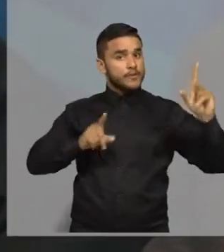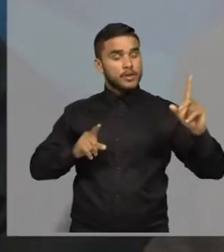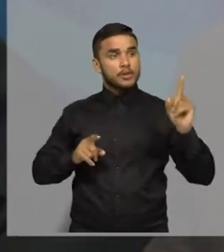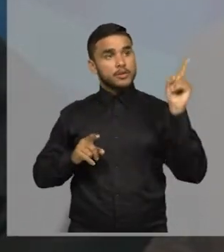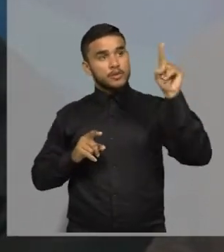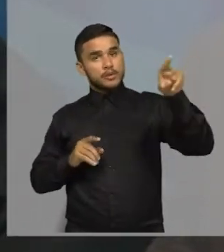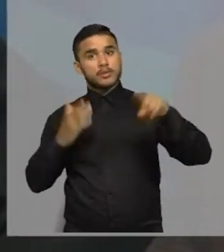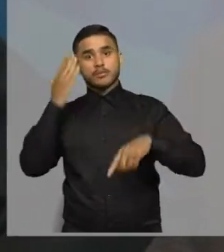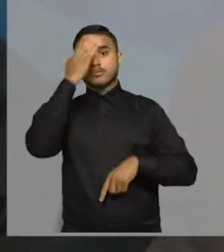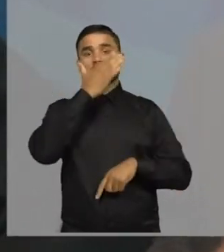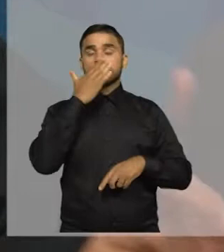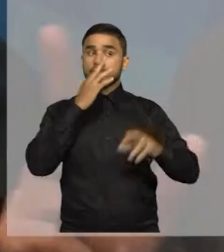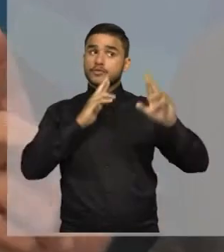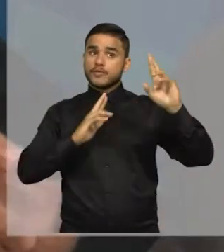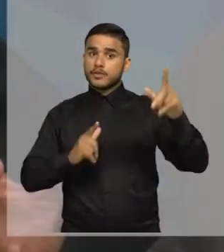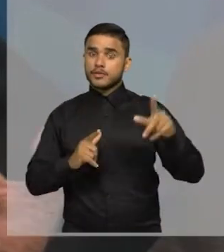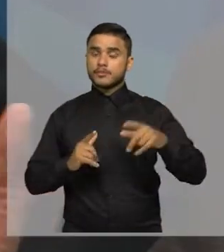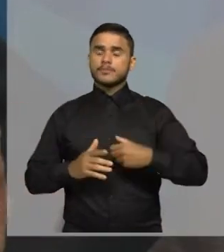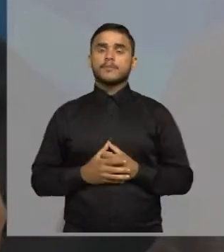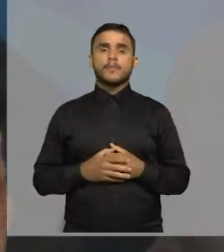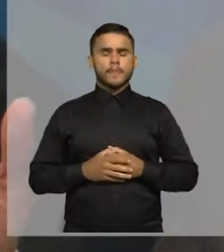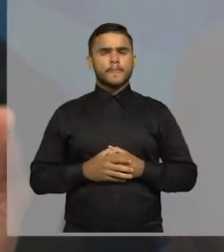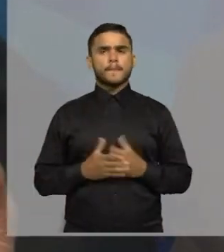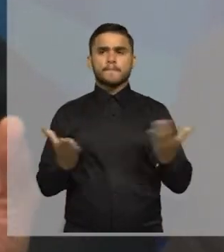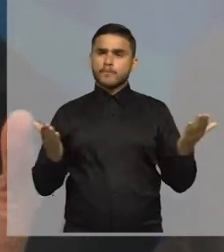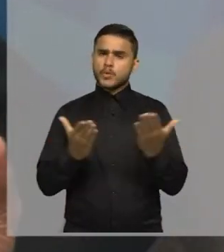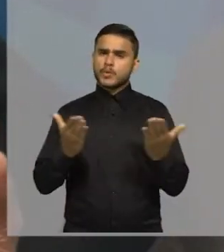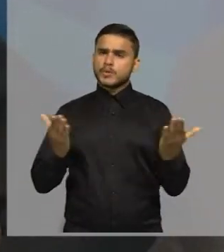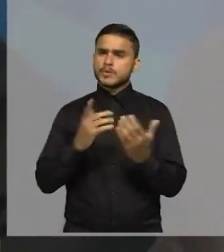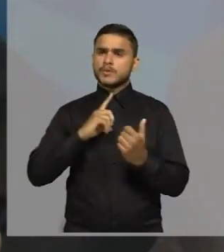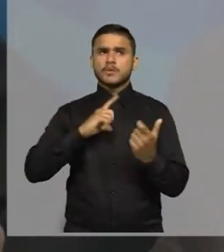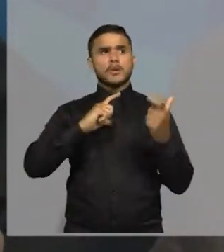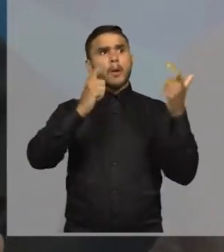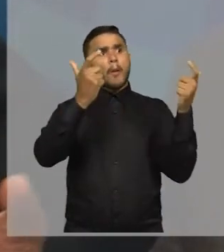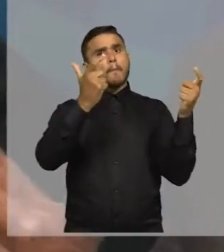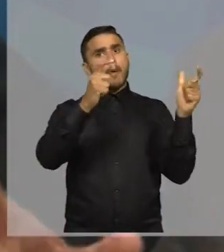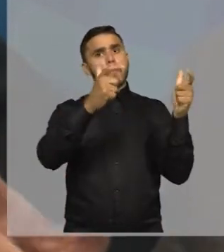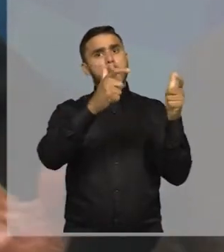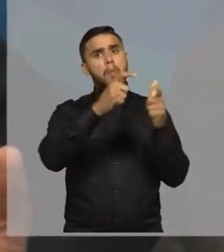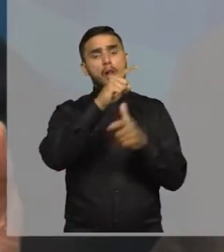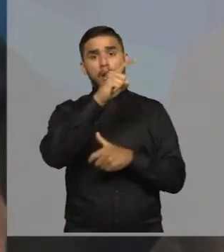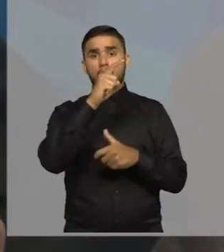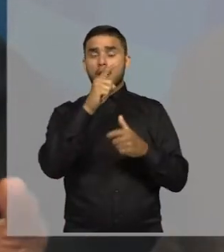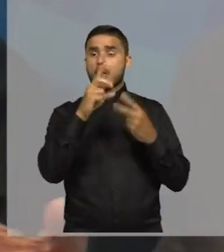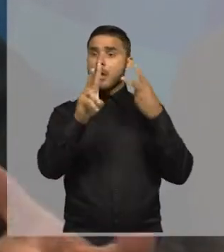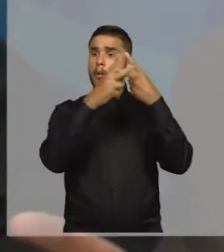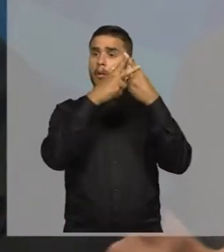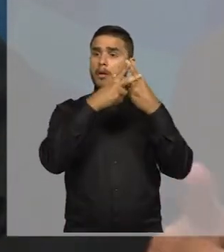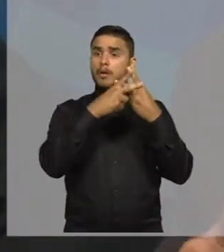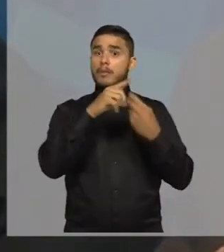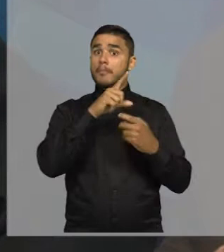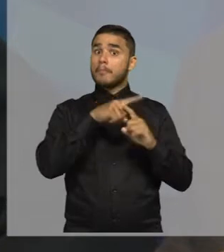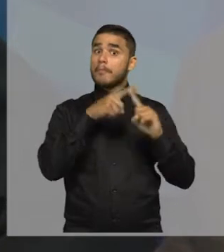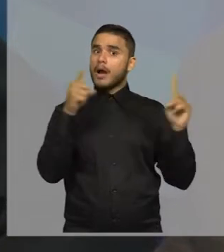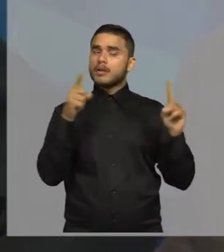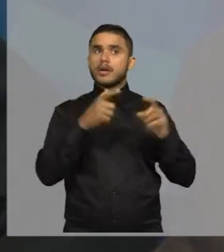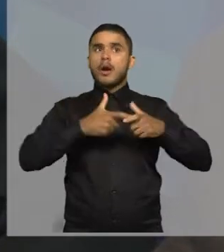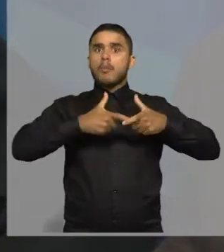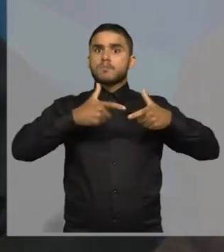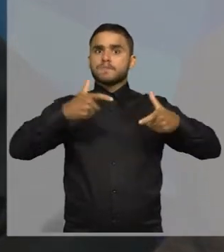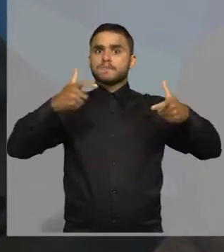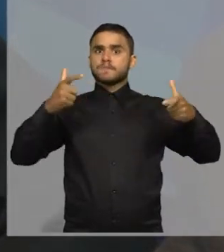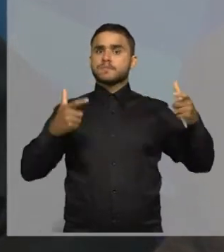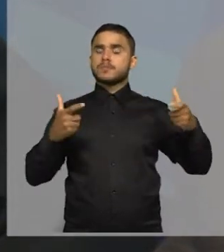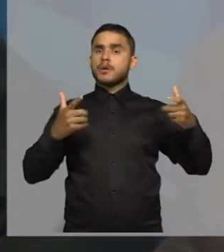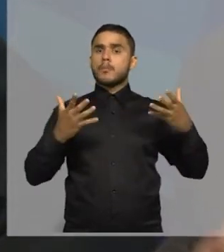política penal muito diferente. Hoje, eles até estão diminuindo a população carcerária. Mas antes de diminuir, ela aumentou muito, como aconteceu em